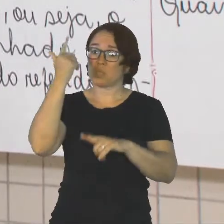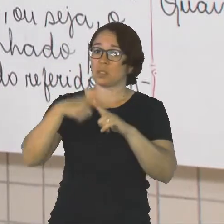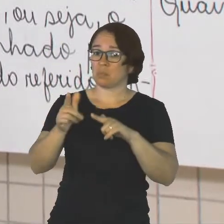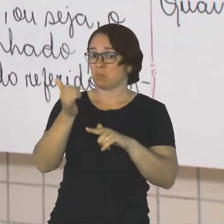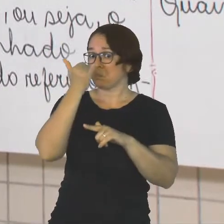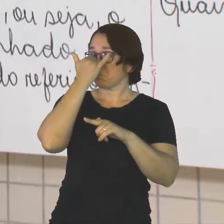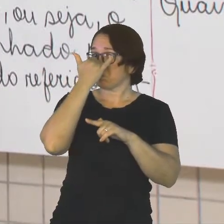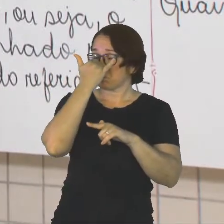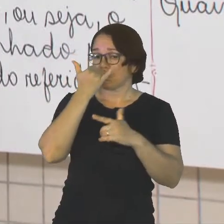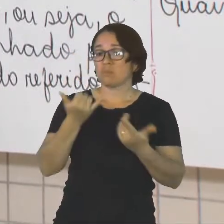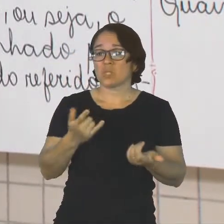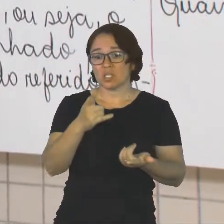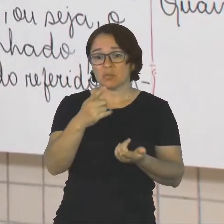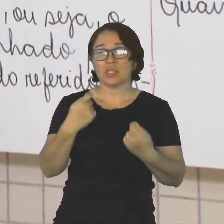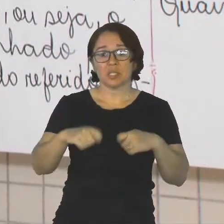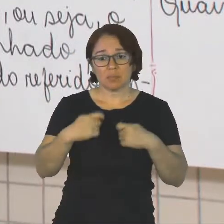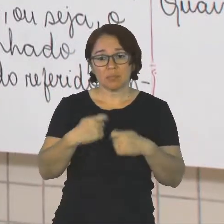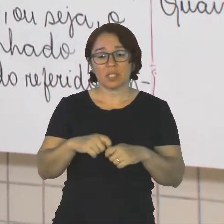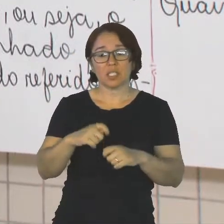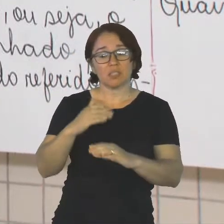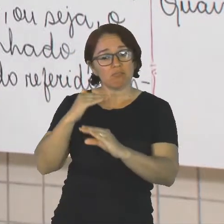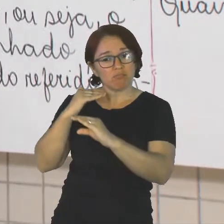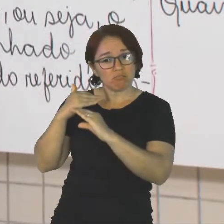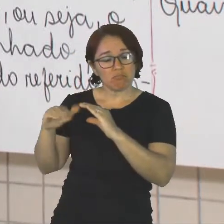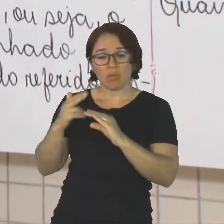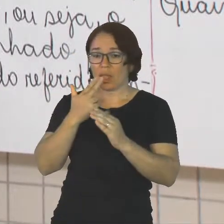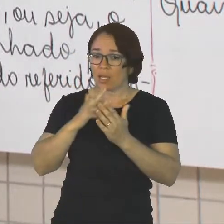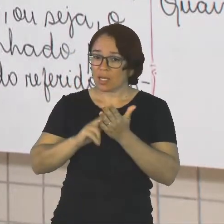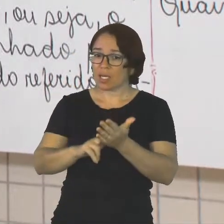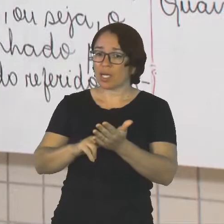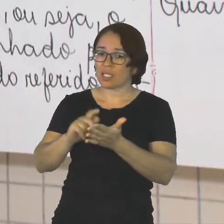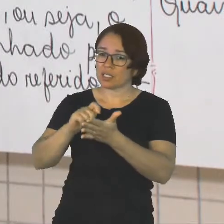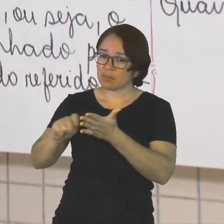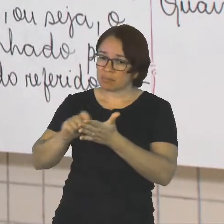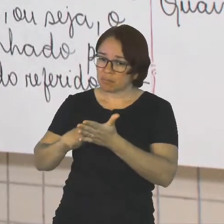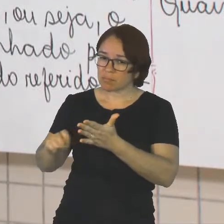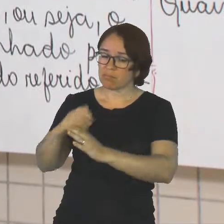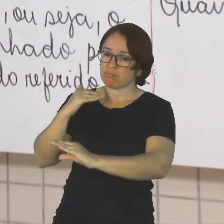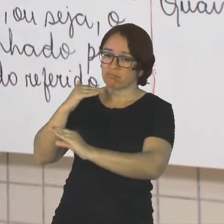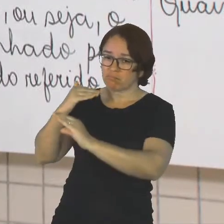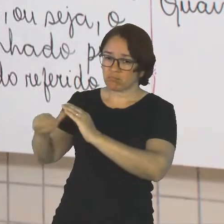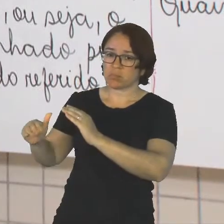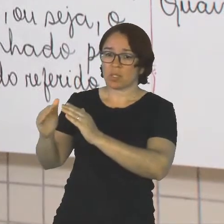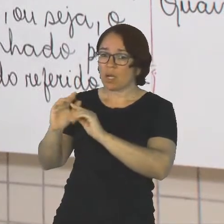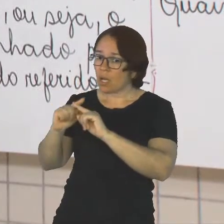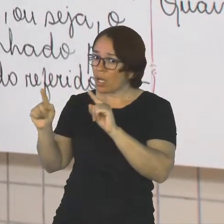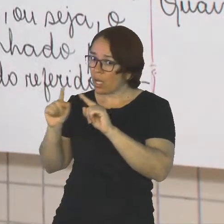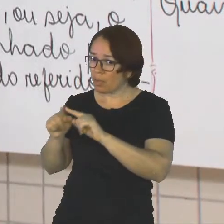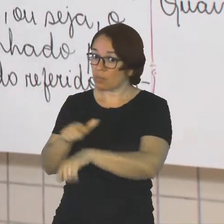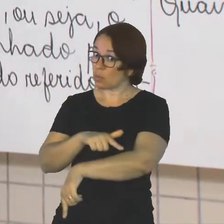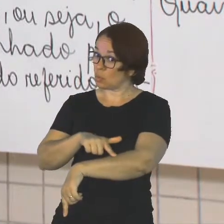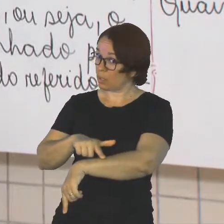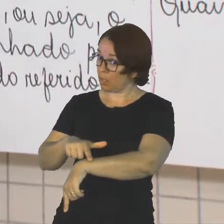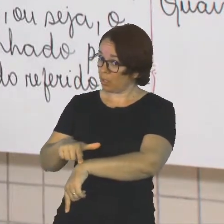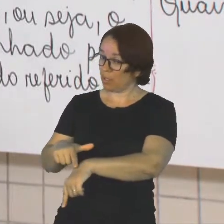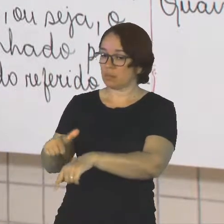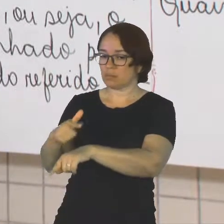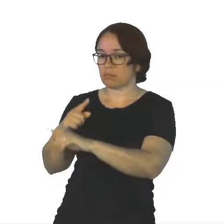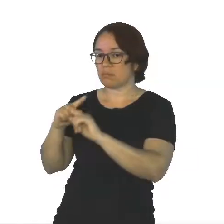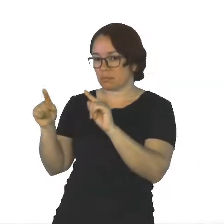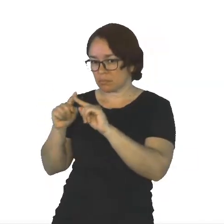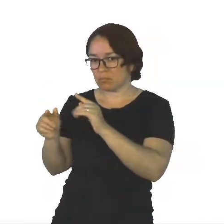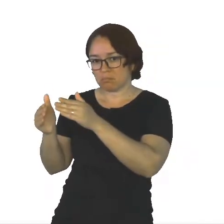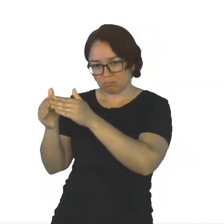vocês irão mostrar que sabem reivindicar seus direitos de maneira educada e como deve ser. Então, a carta